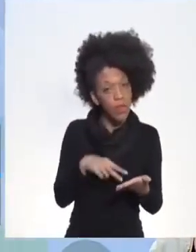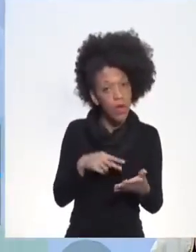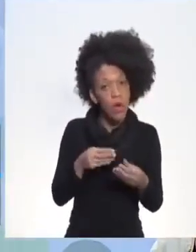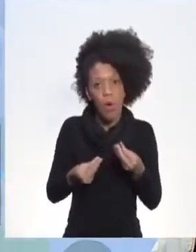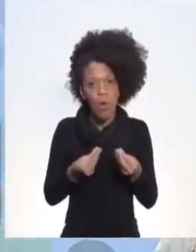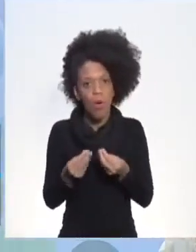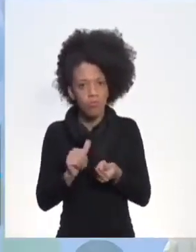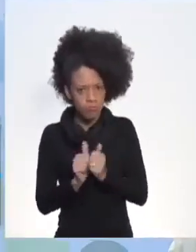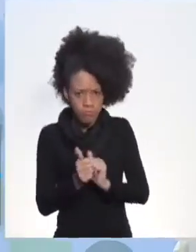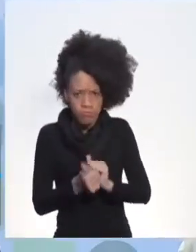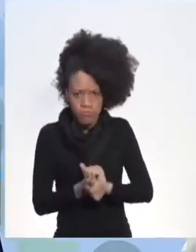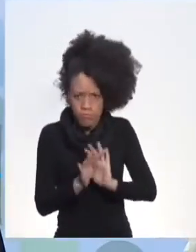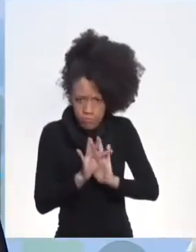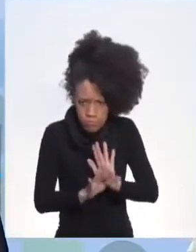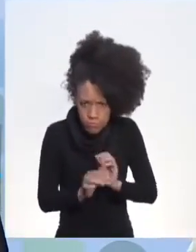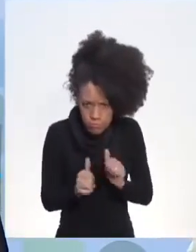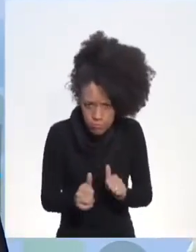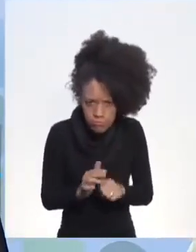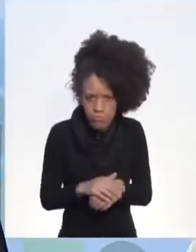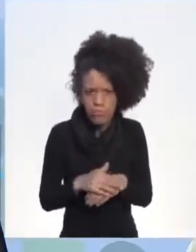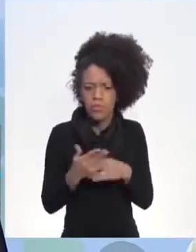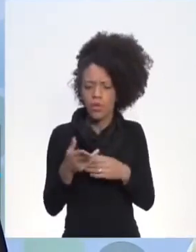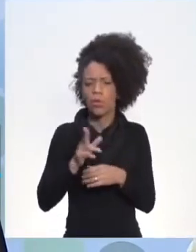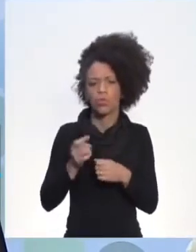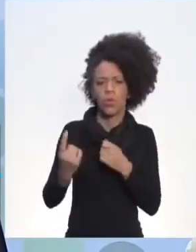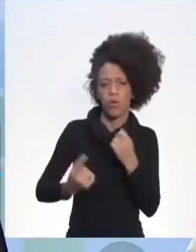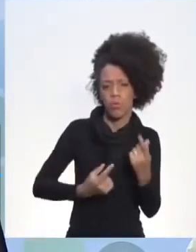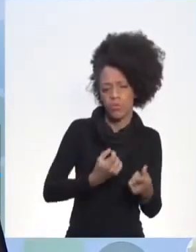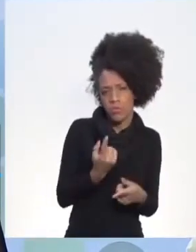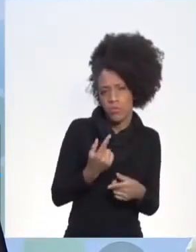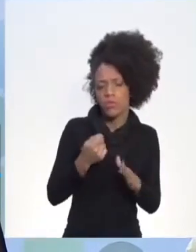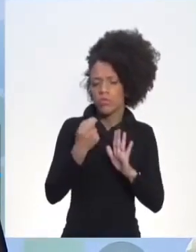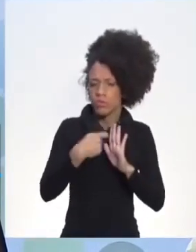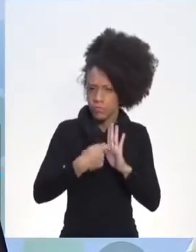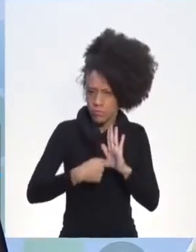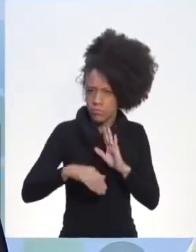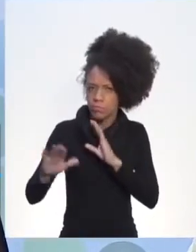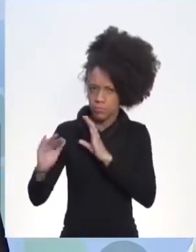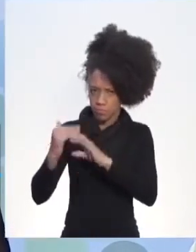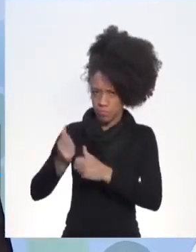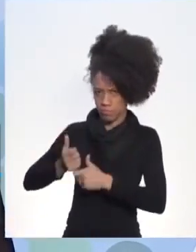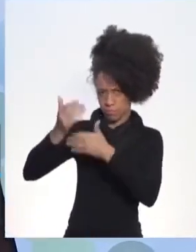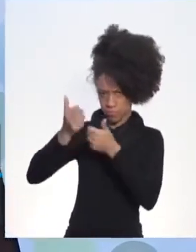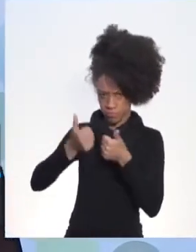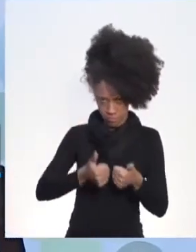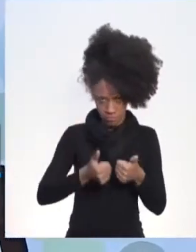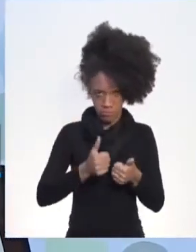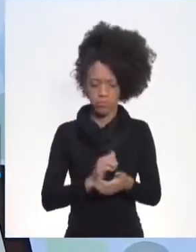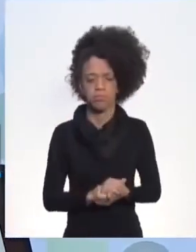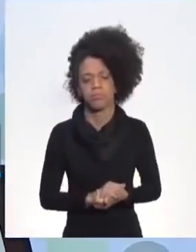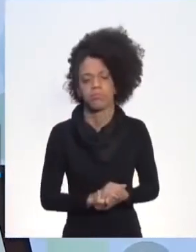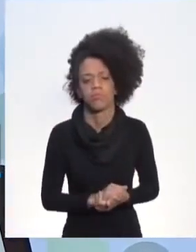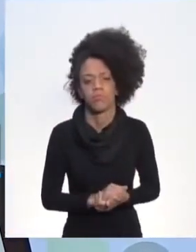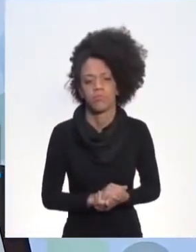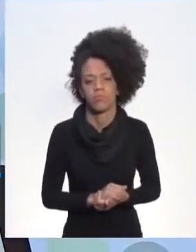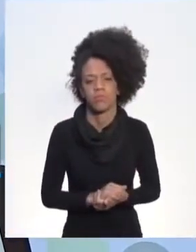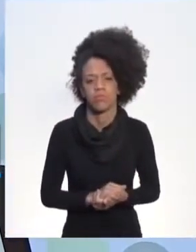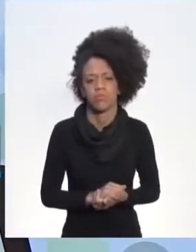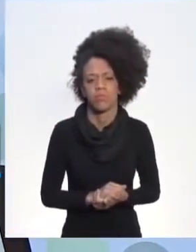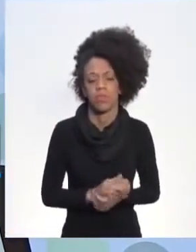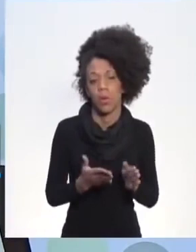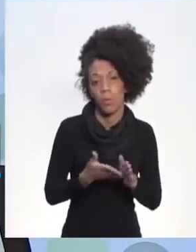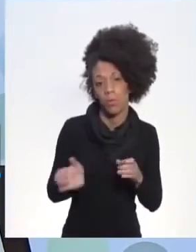está ficando, tá? Que eu usei alguma coisa do que vocês colocaram também, ok? Alguém